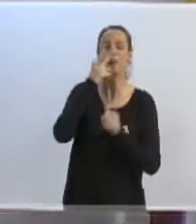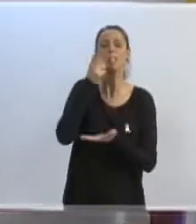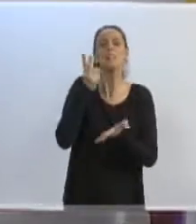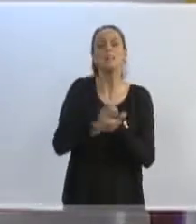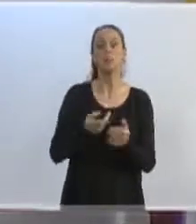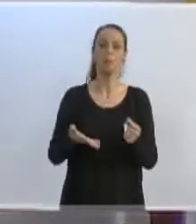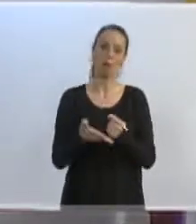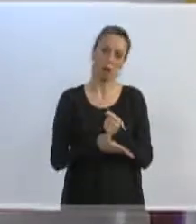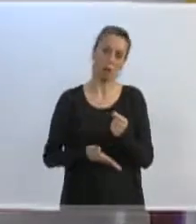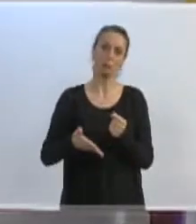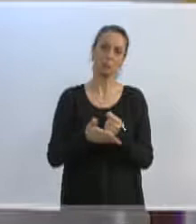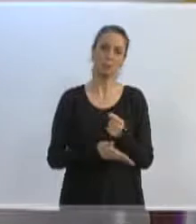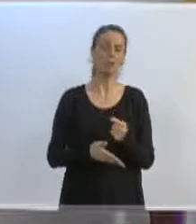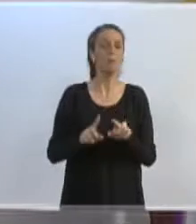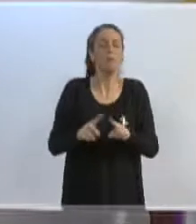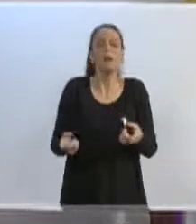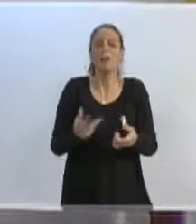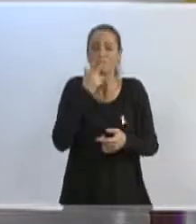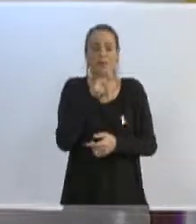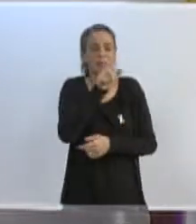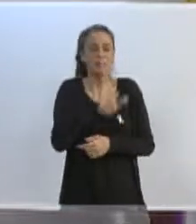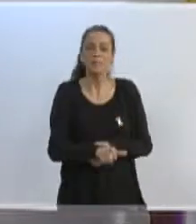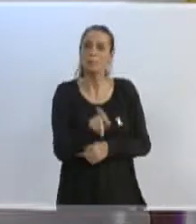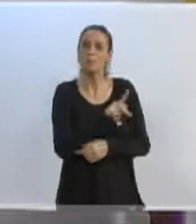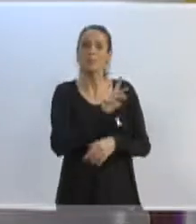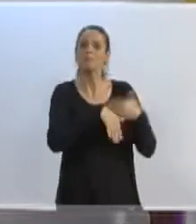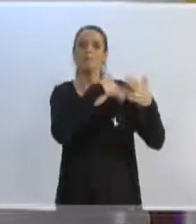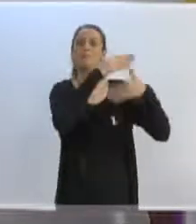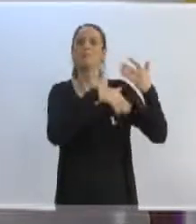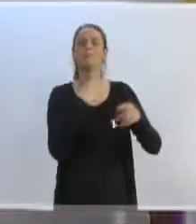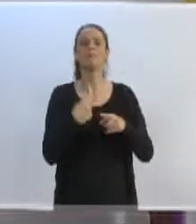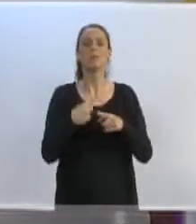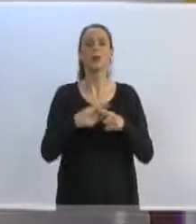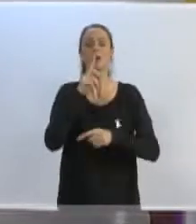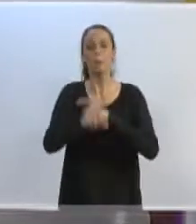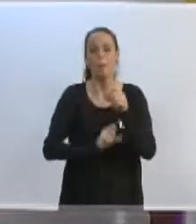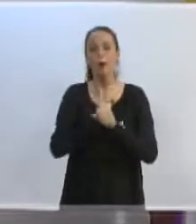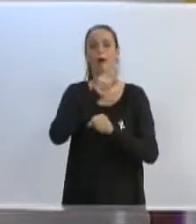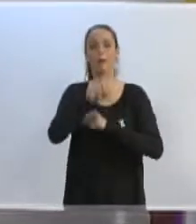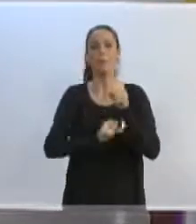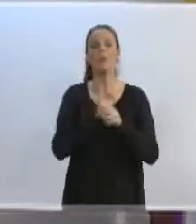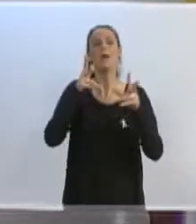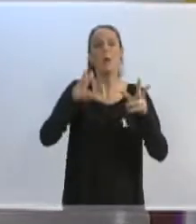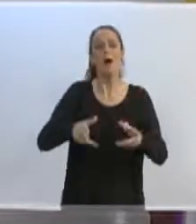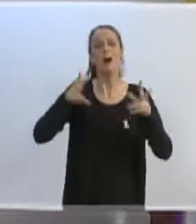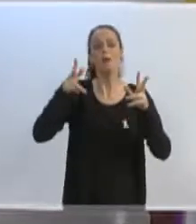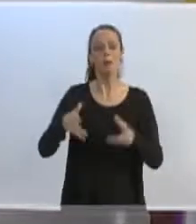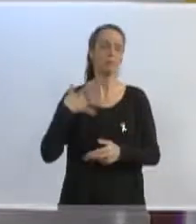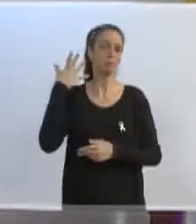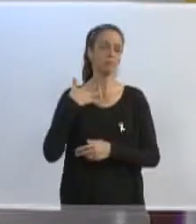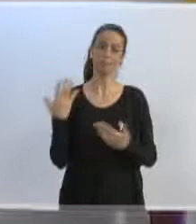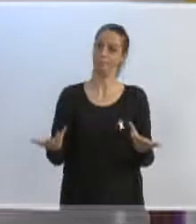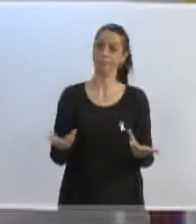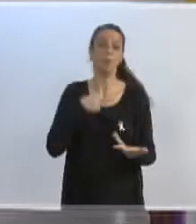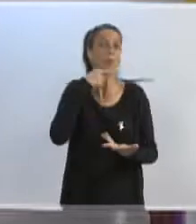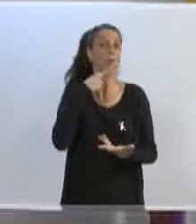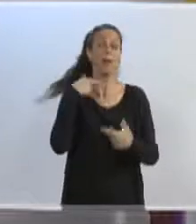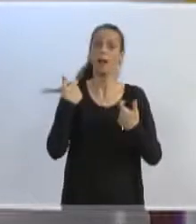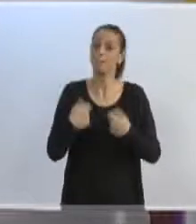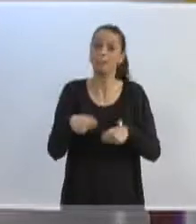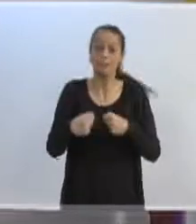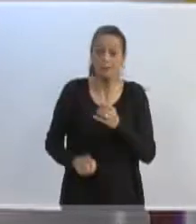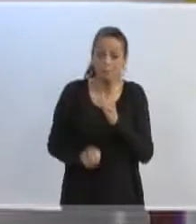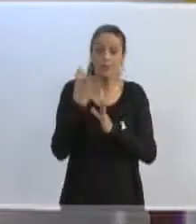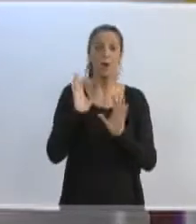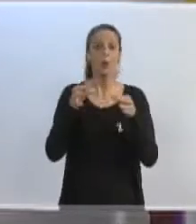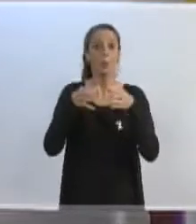Você dá a capacitação, mas não consegue progredir, porque você está falando todo ano a mesma coisa. É imprescindível que a gente monte um grupo de professores